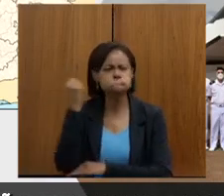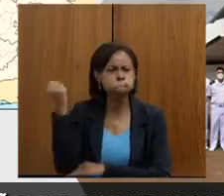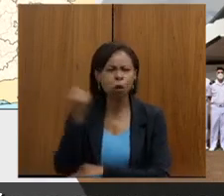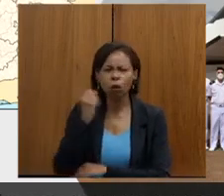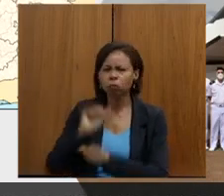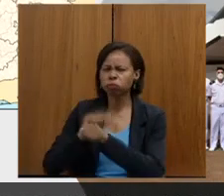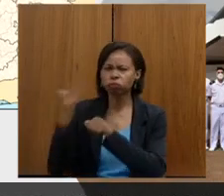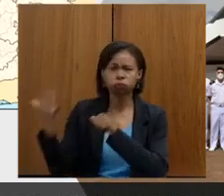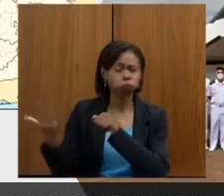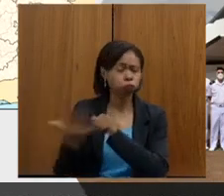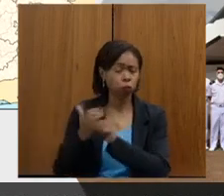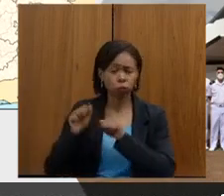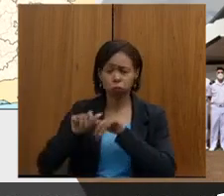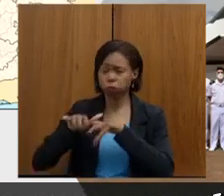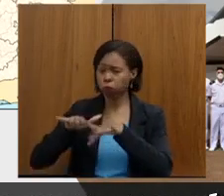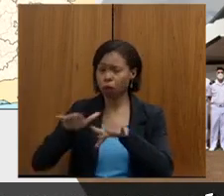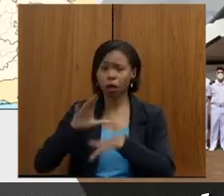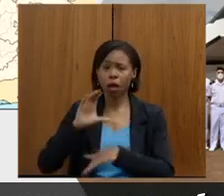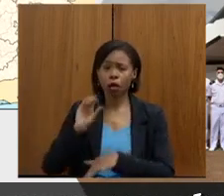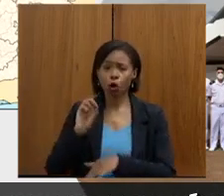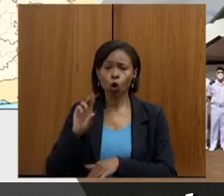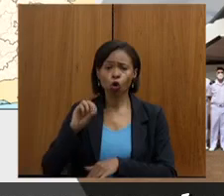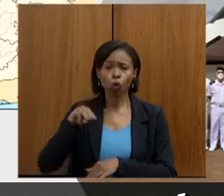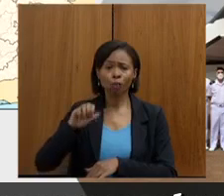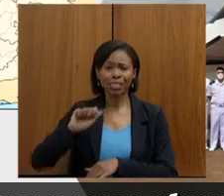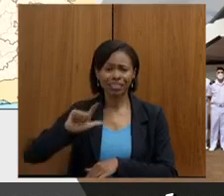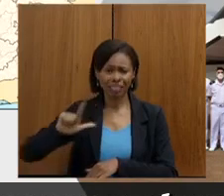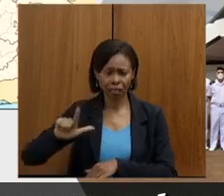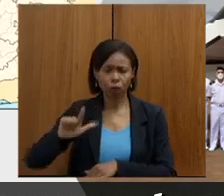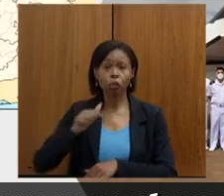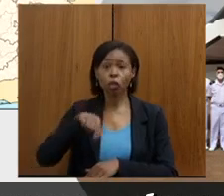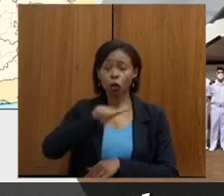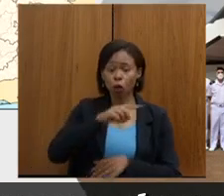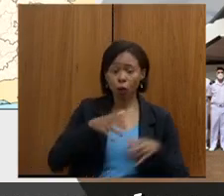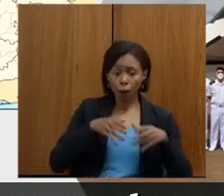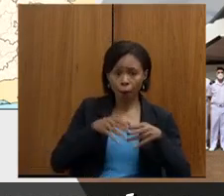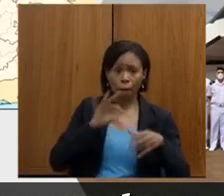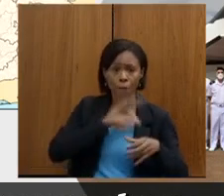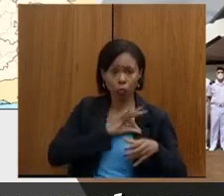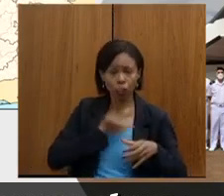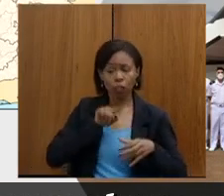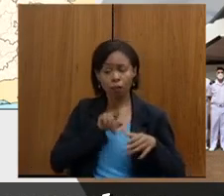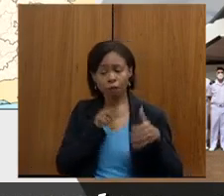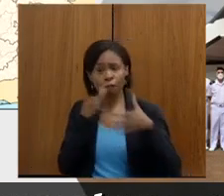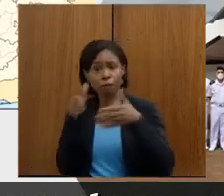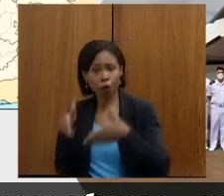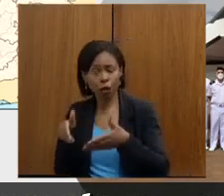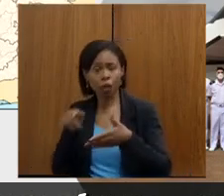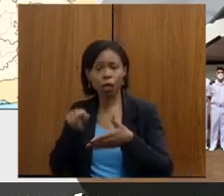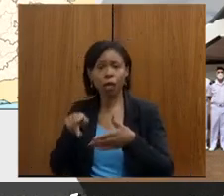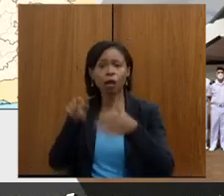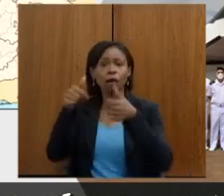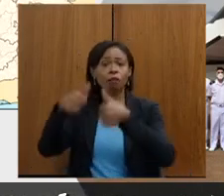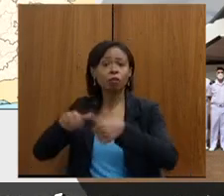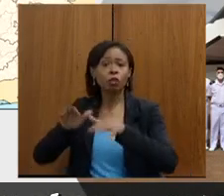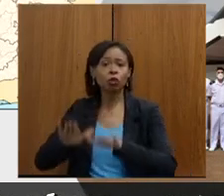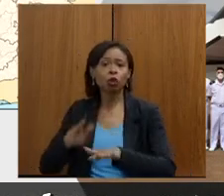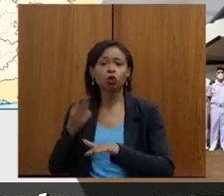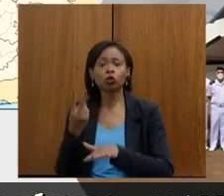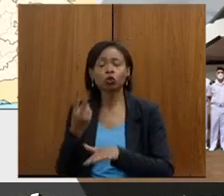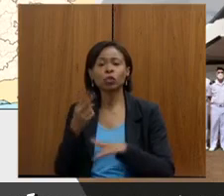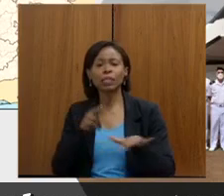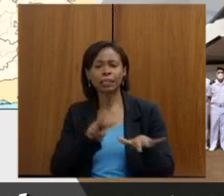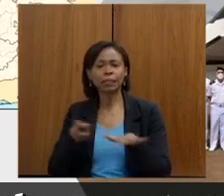né lá em Coromandel os nossos policiais ficaram l'appartement duas semanas em operação e fizeram mais de